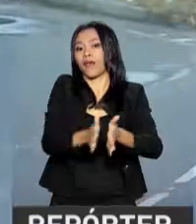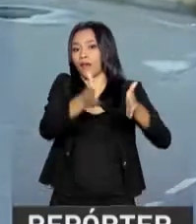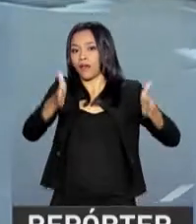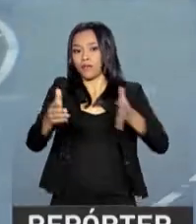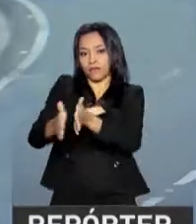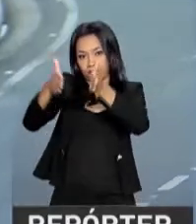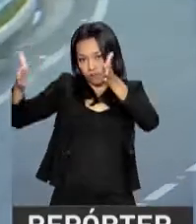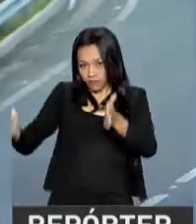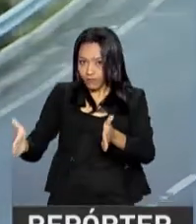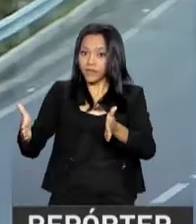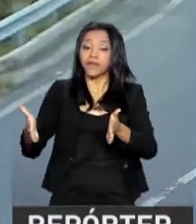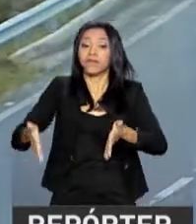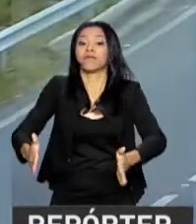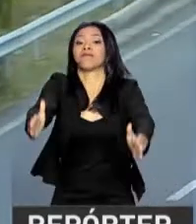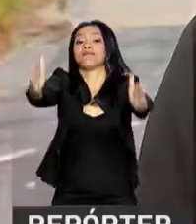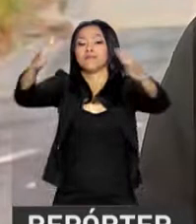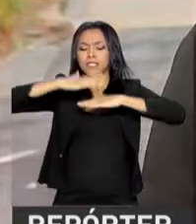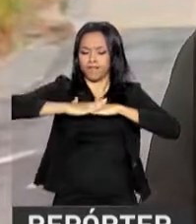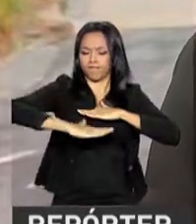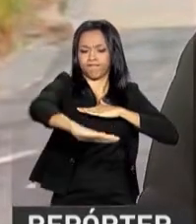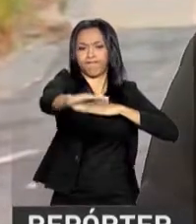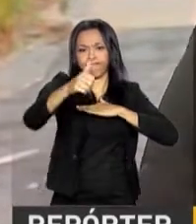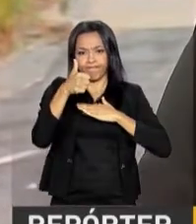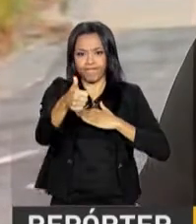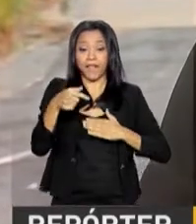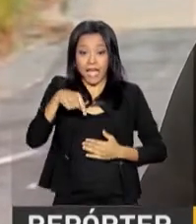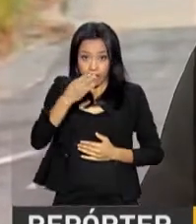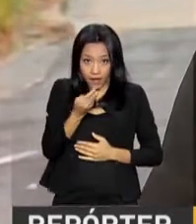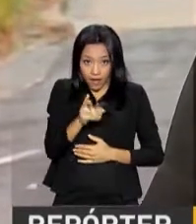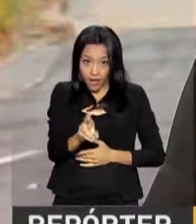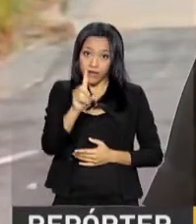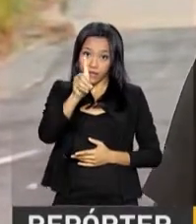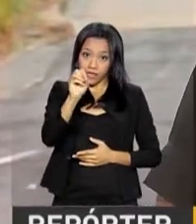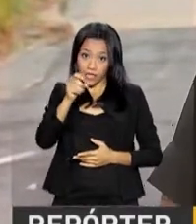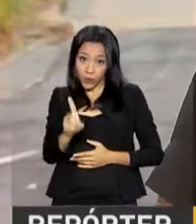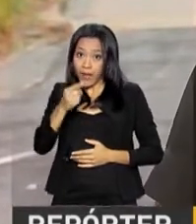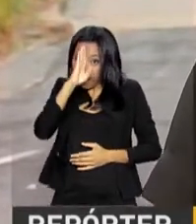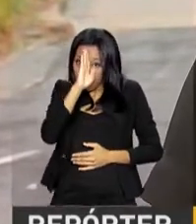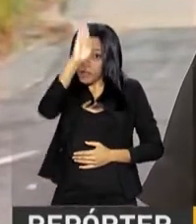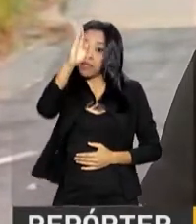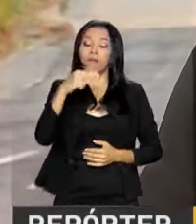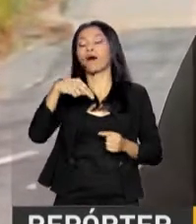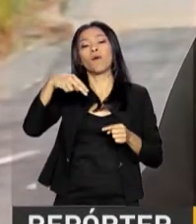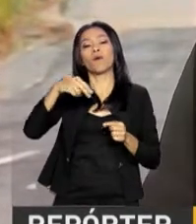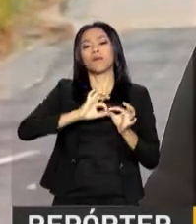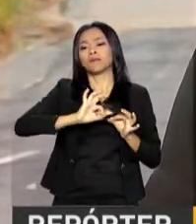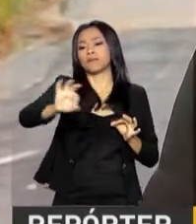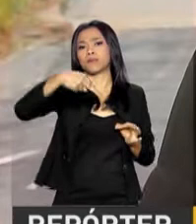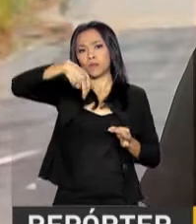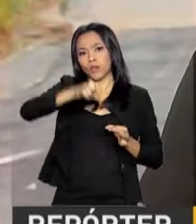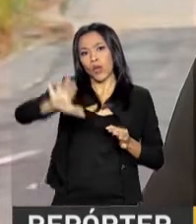ea requalificação do pavimento da br 101 é a principal via de interligação do nordeste brasileiro e